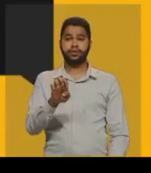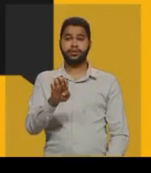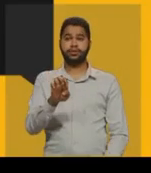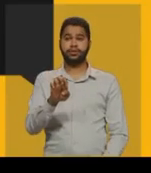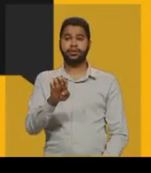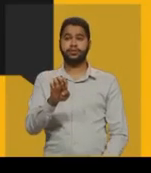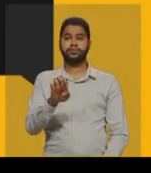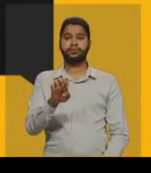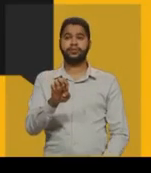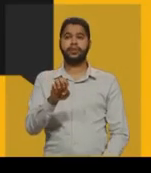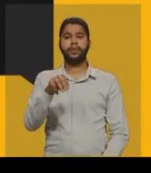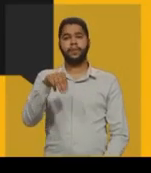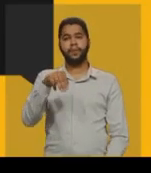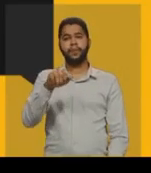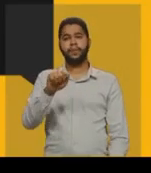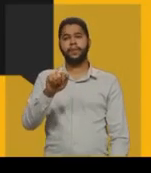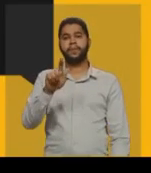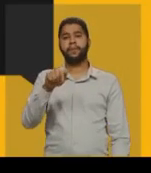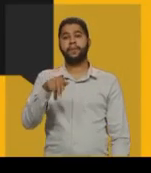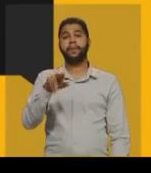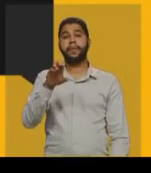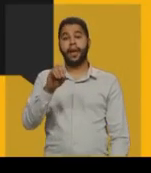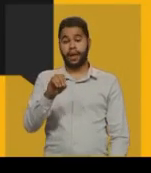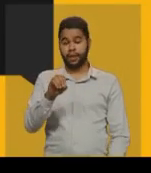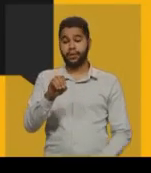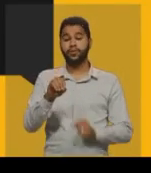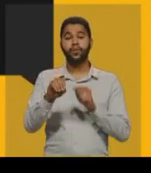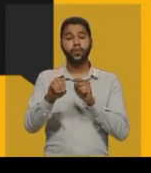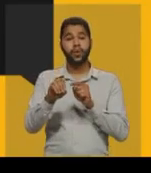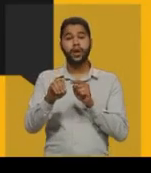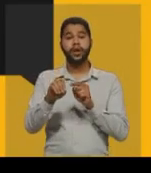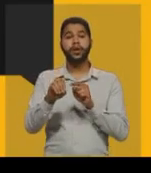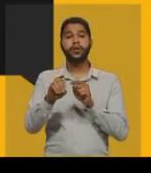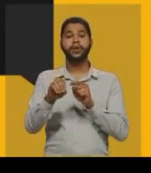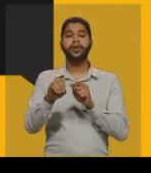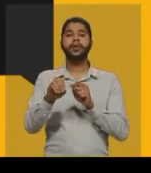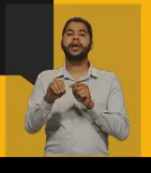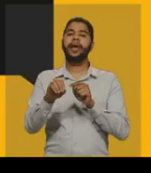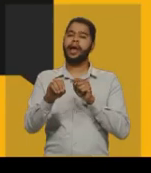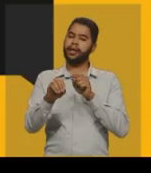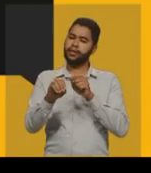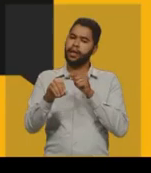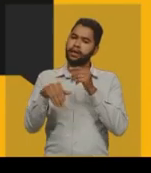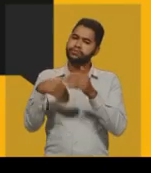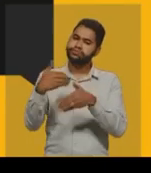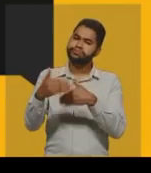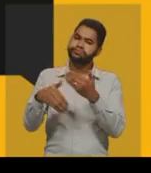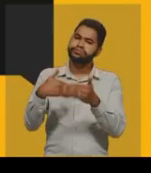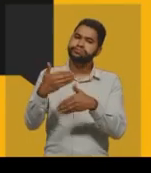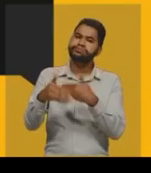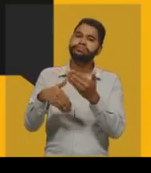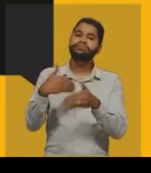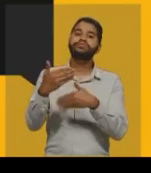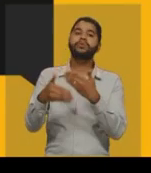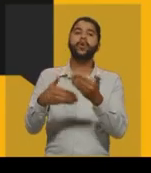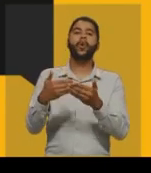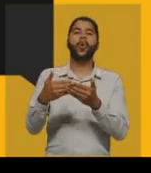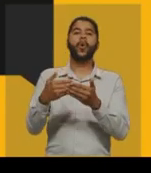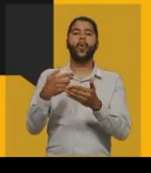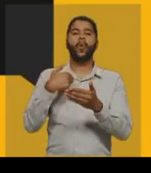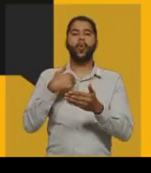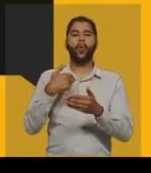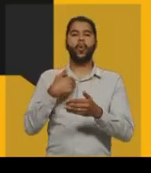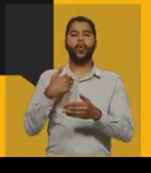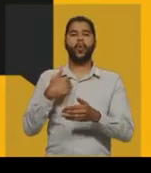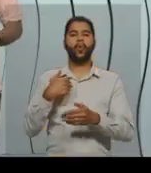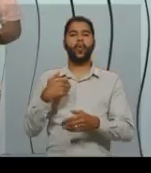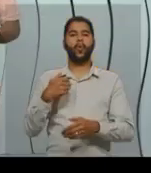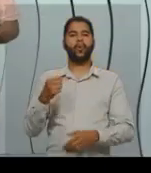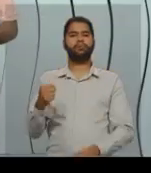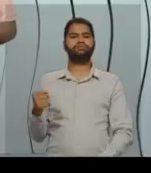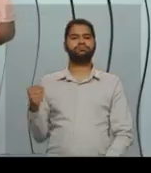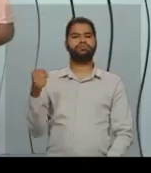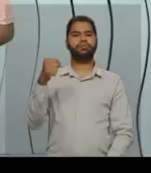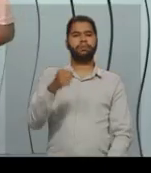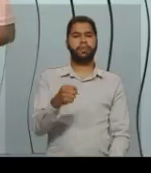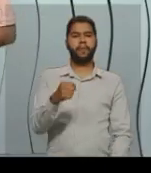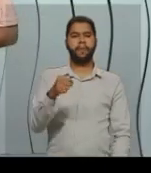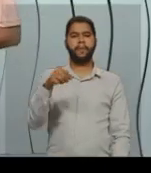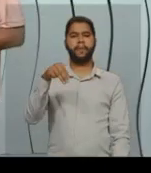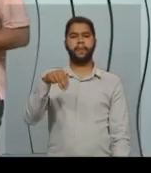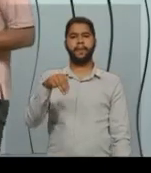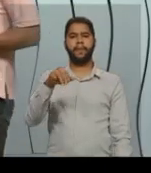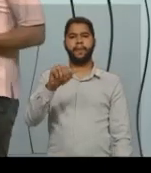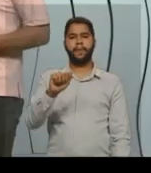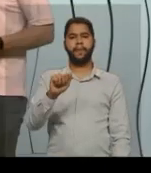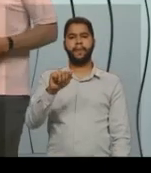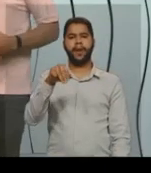de Alexandre Magno, e Alexandre Magno tem como tutor até Alexandre se tornar o imperador da Macedônia. Mas